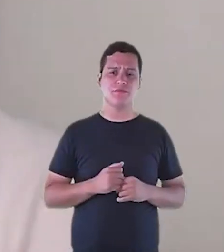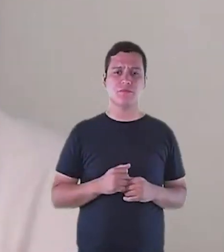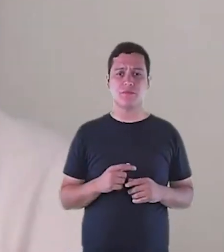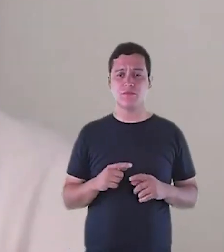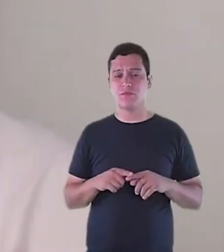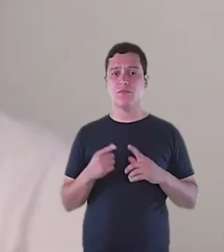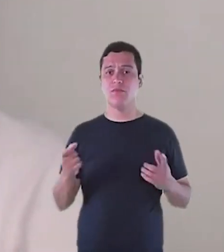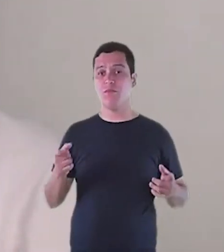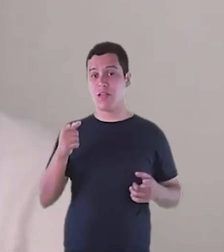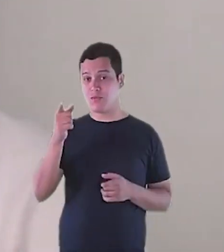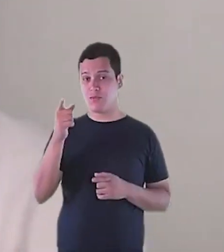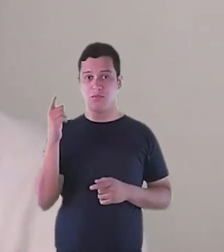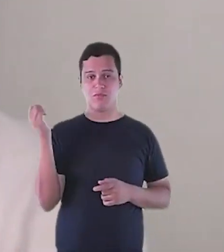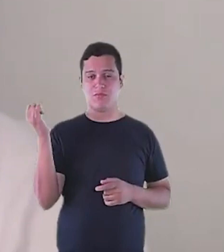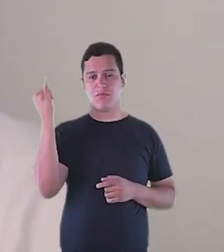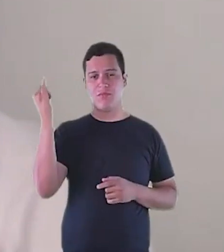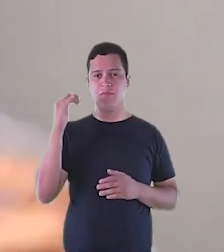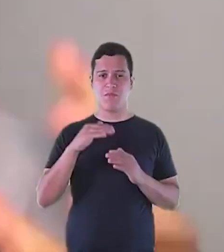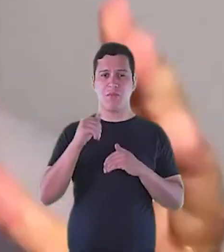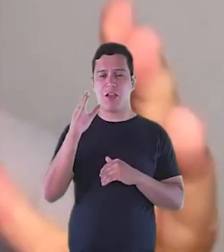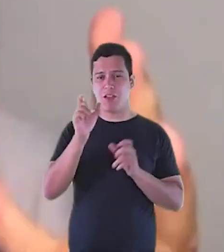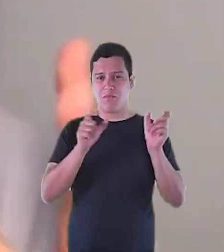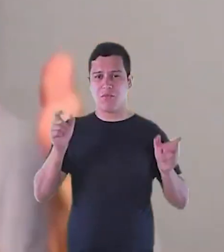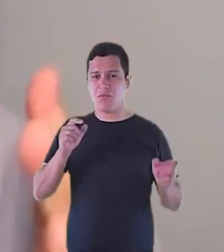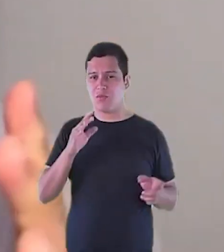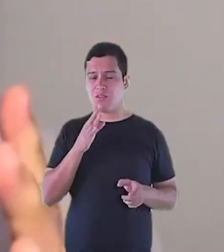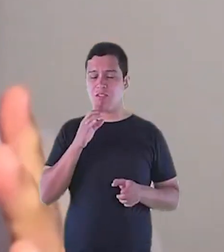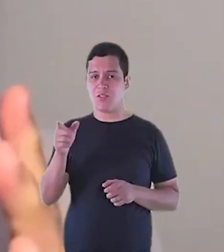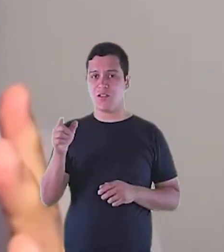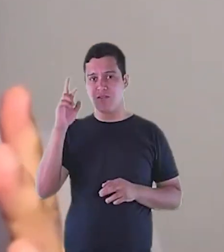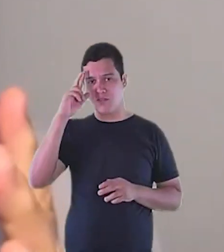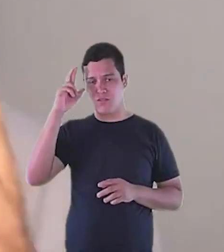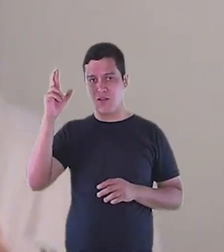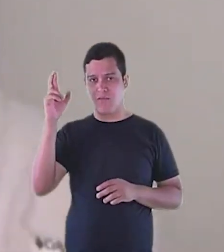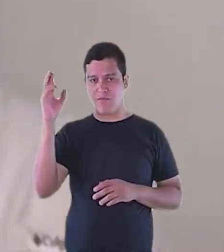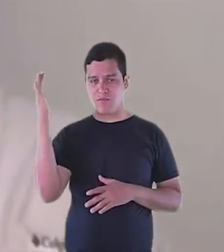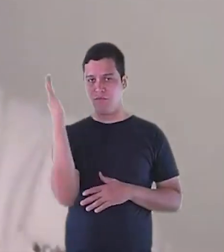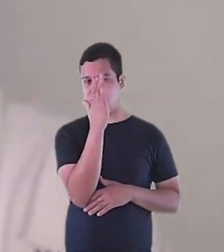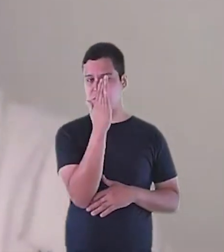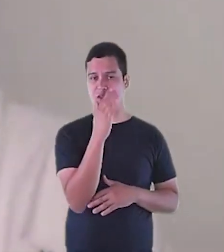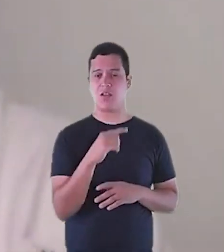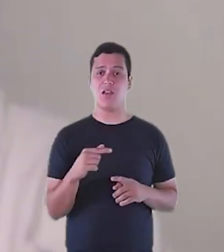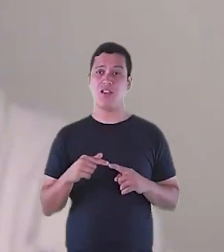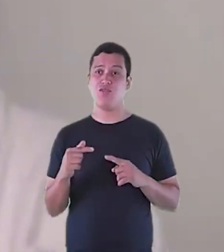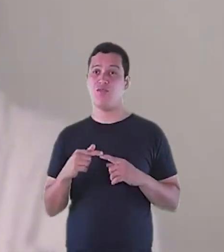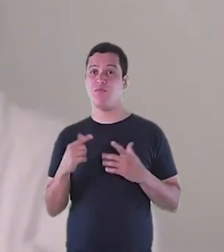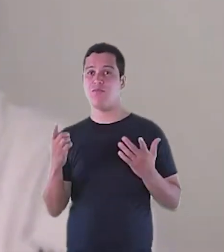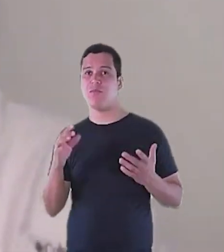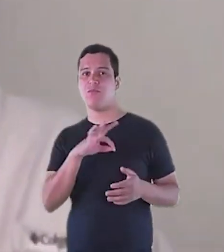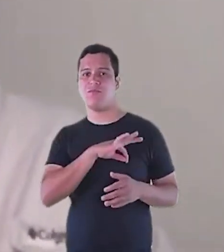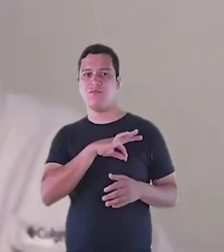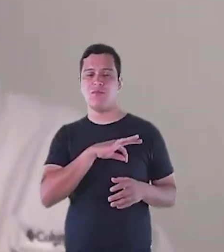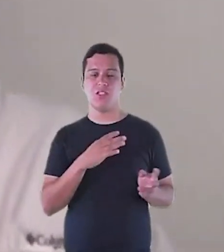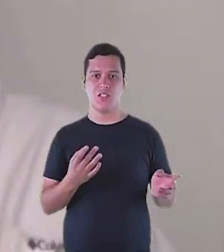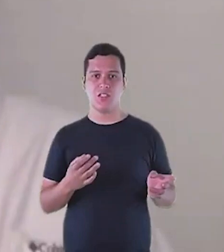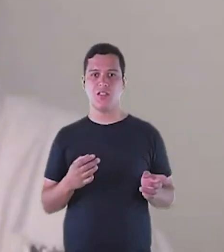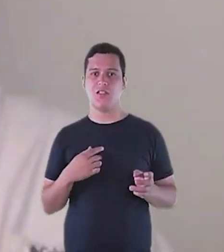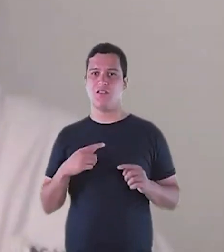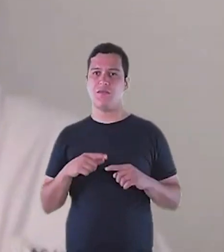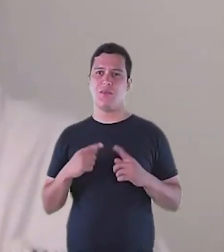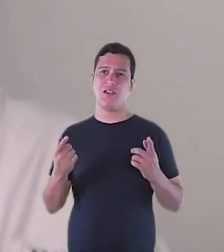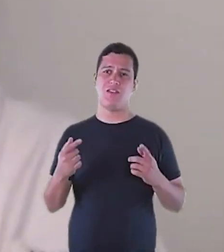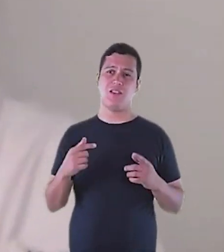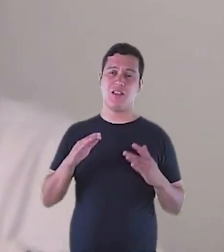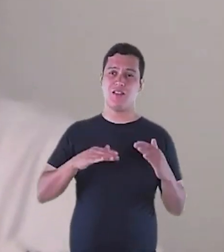que ficou mais conhecido é o Capitão do Mato. Então era assim, era digamos, uma milícia, uma linha auxiliar